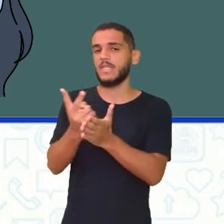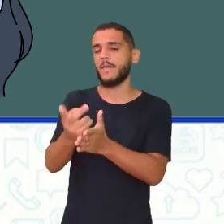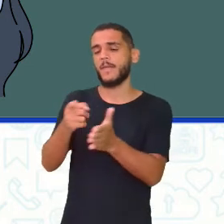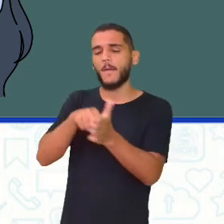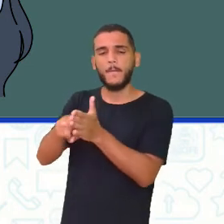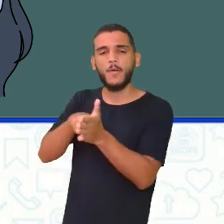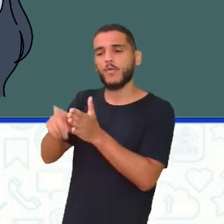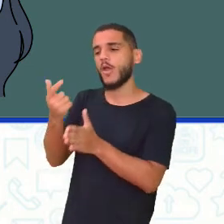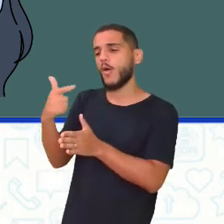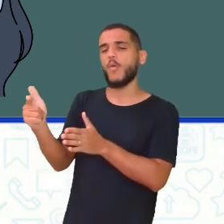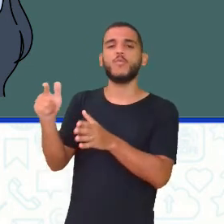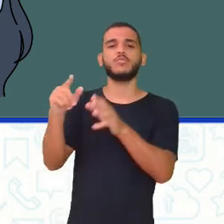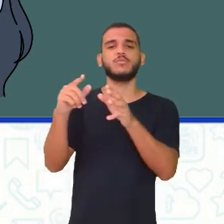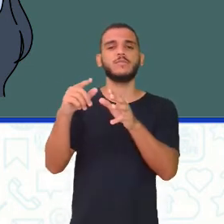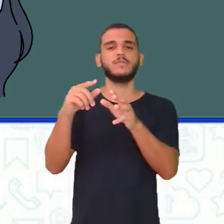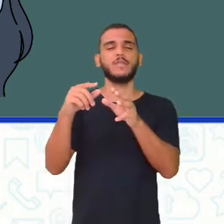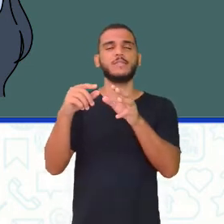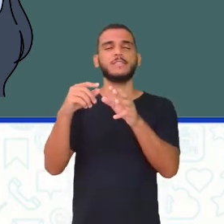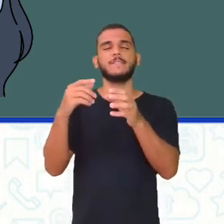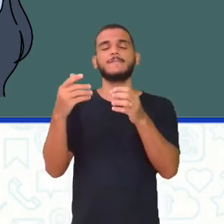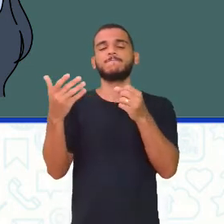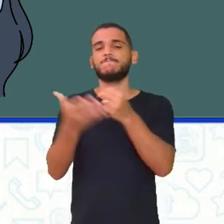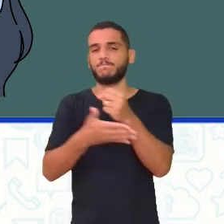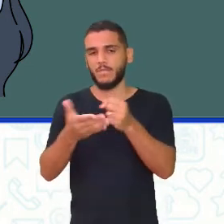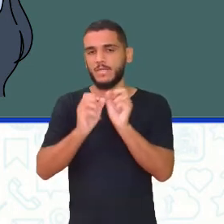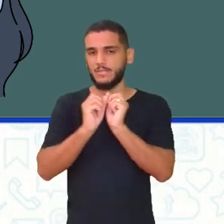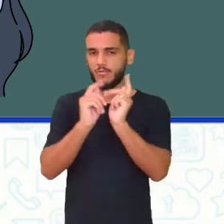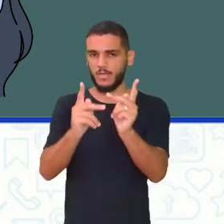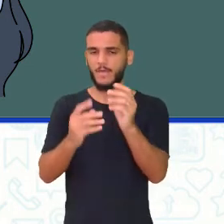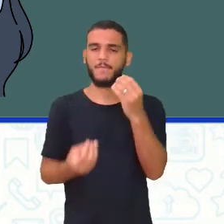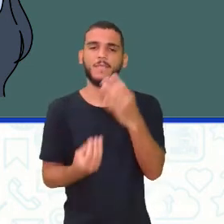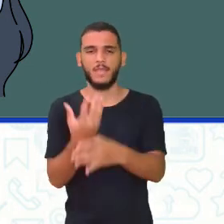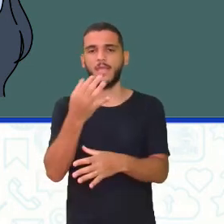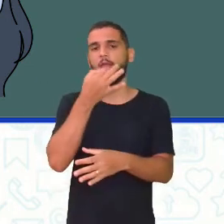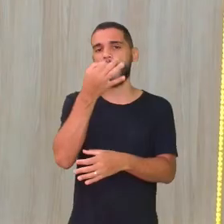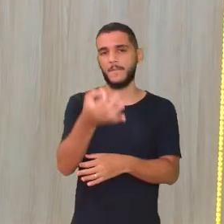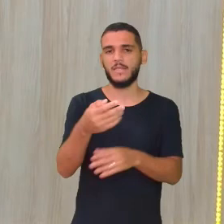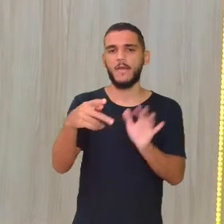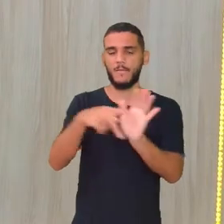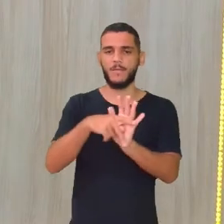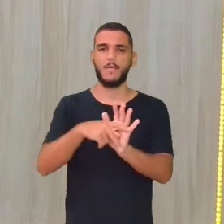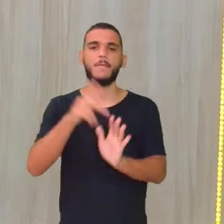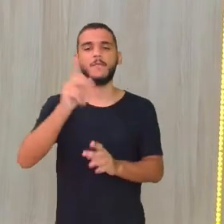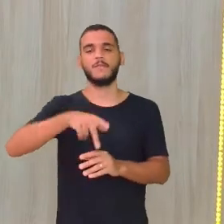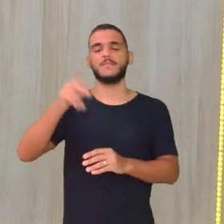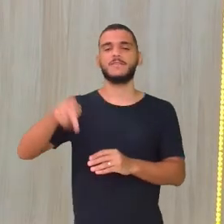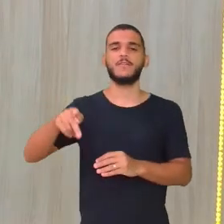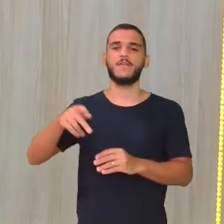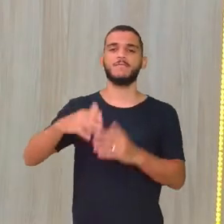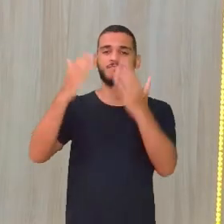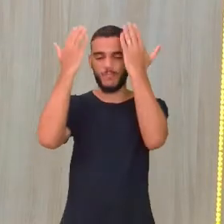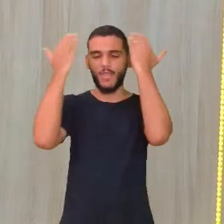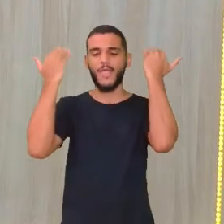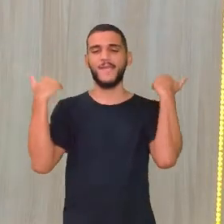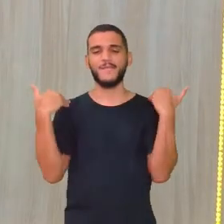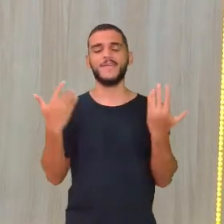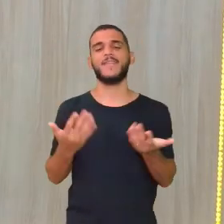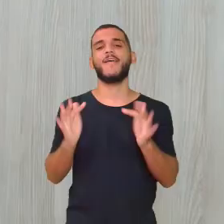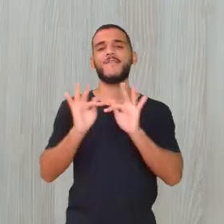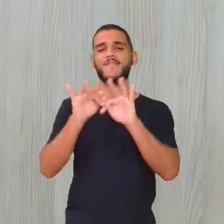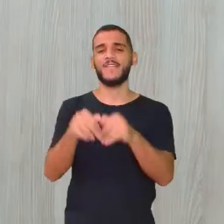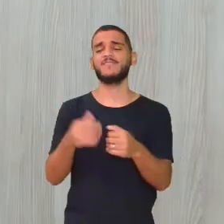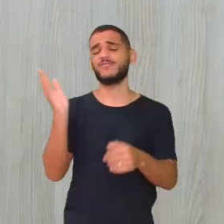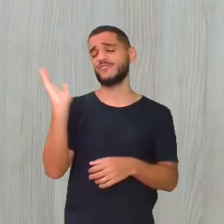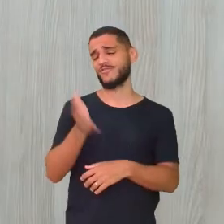procurar outras fontes, tá? Para criar as suas opiniões e os seus argumentos. Professora Camille, nossa aula está chegando ao fim. Mas Vamos já,